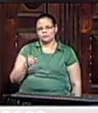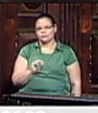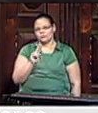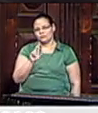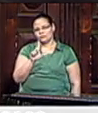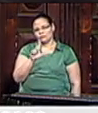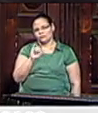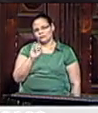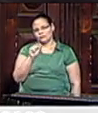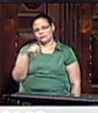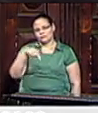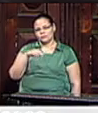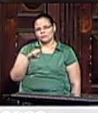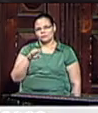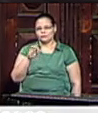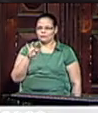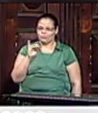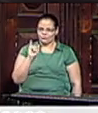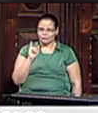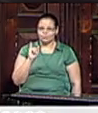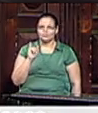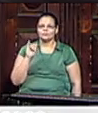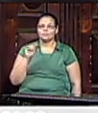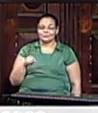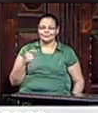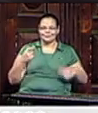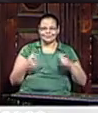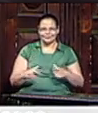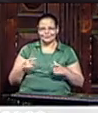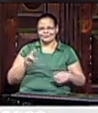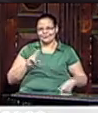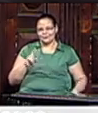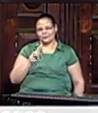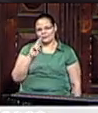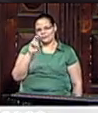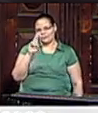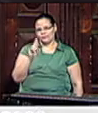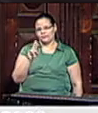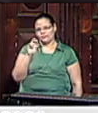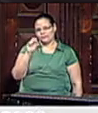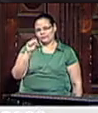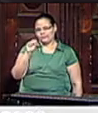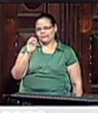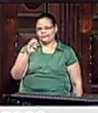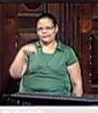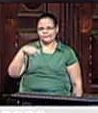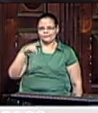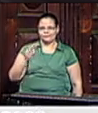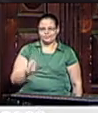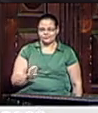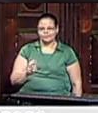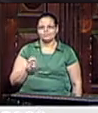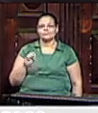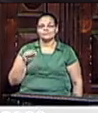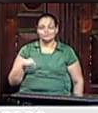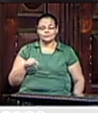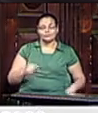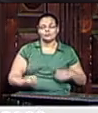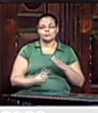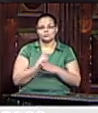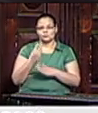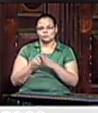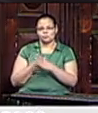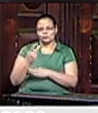concluir, é de Resende, uma região onde nós criamos um dos parques, o Parque da Pedra Selada, e isso está desenvolvendo